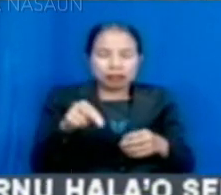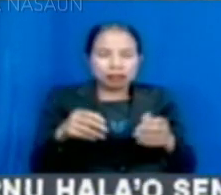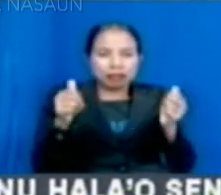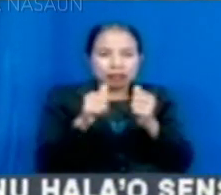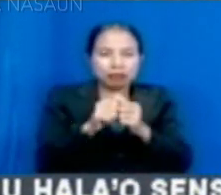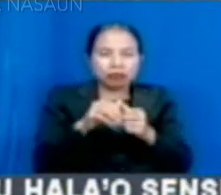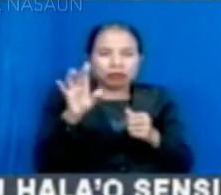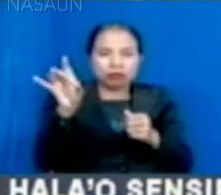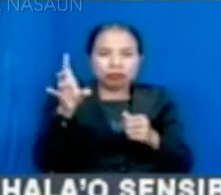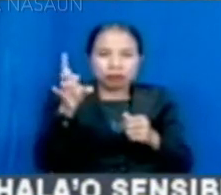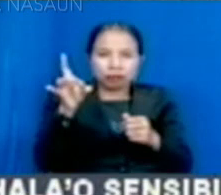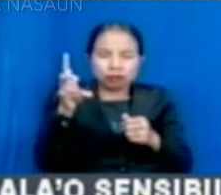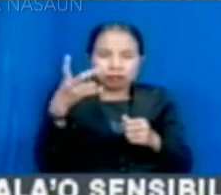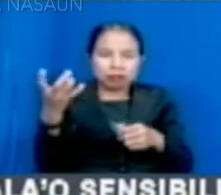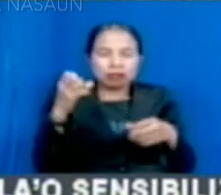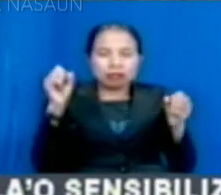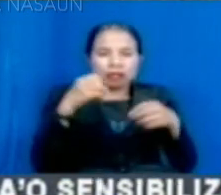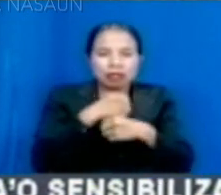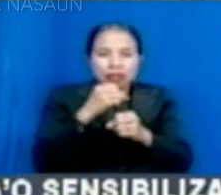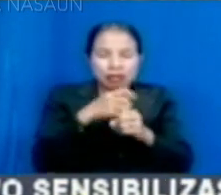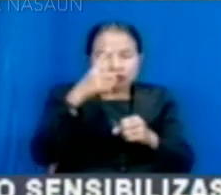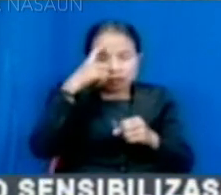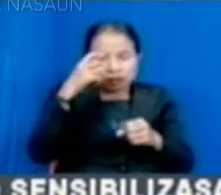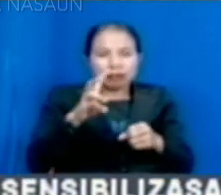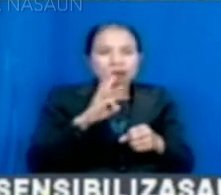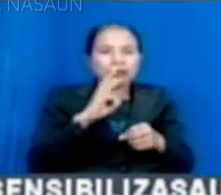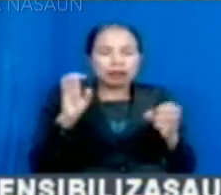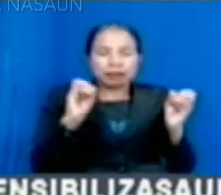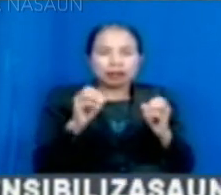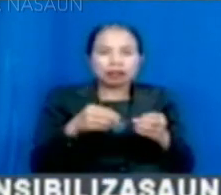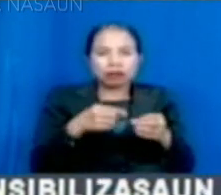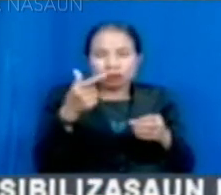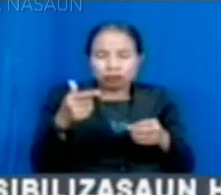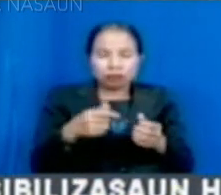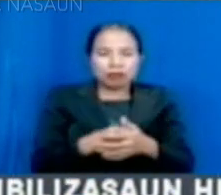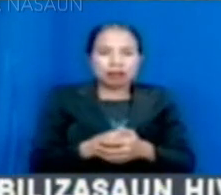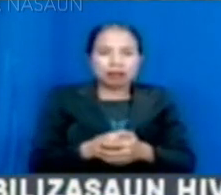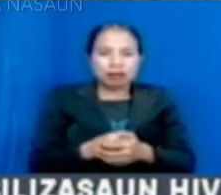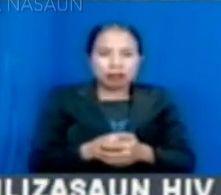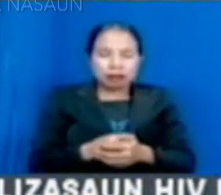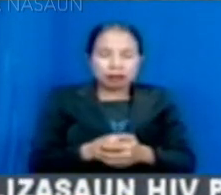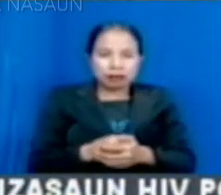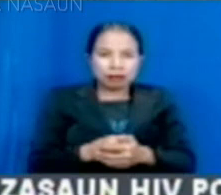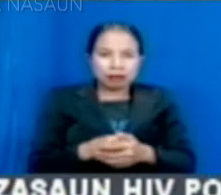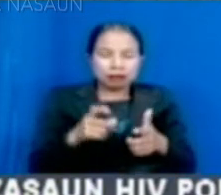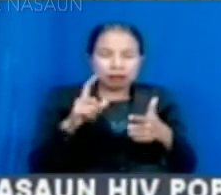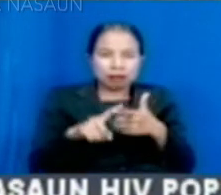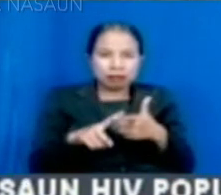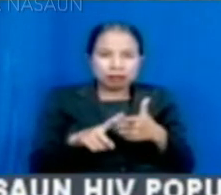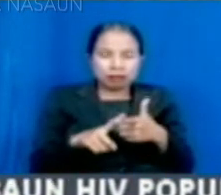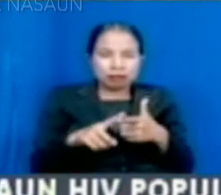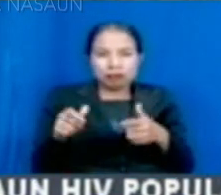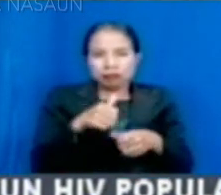resin hitu mak lahalai, tambah be mak la suficiente atu kobre hotu. I depois ida